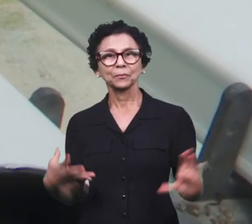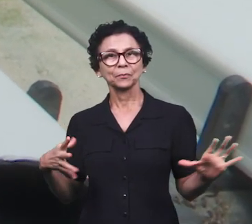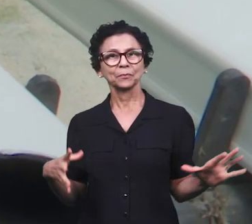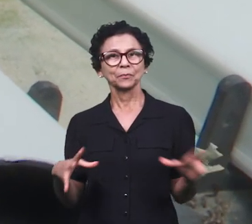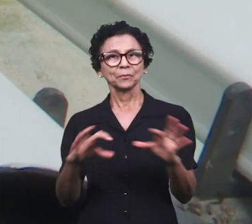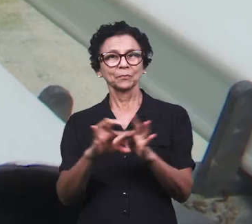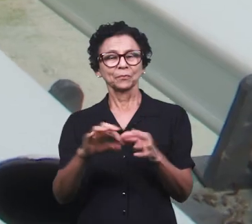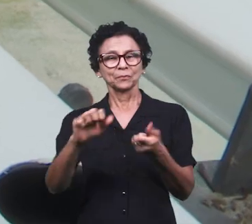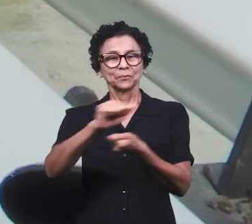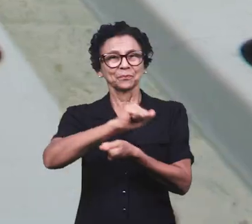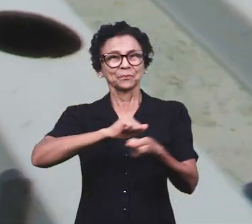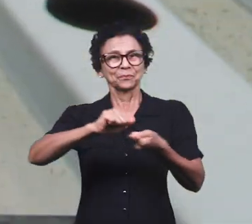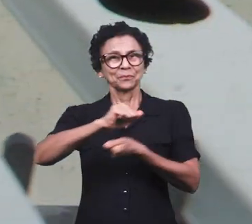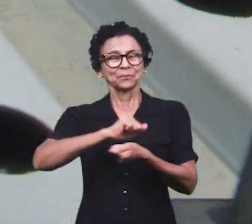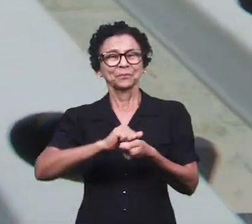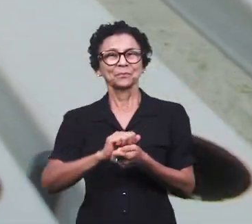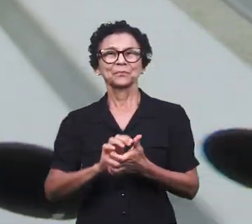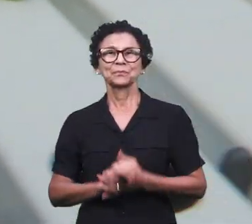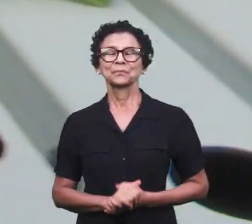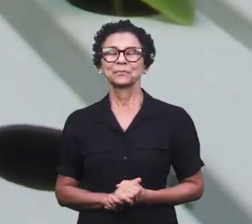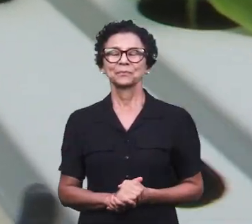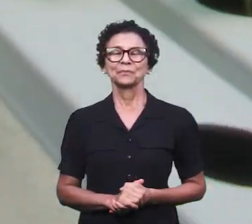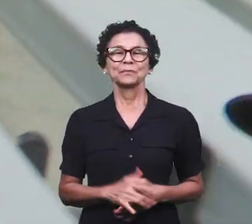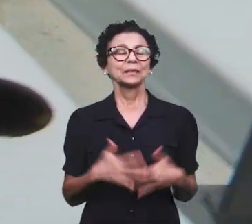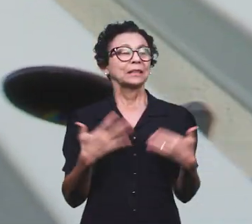à sustentabilidade. Por ser